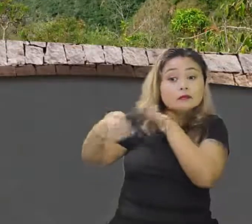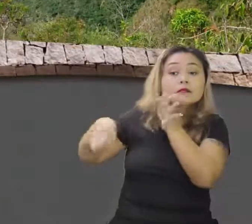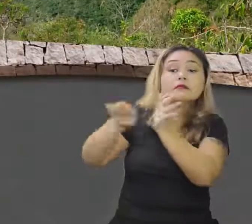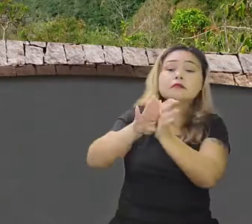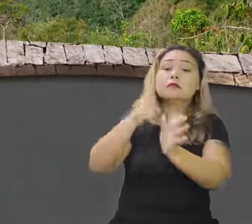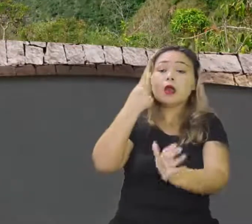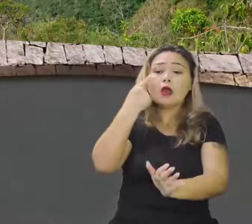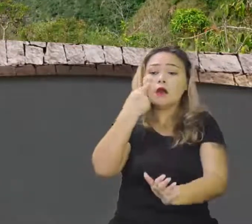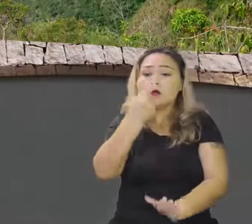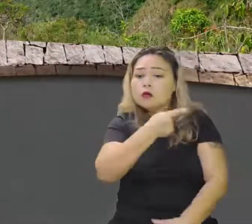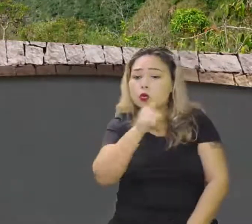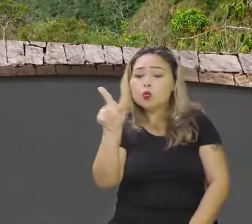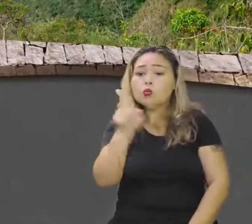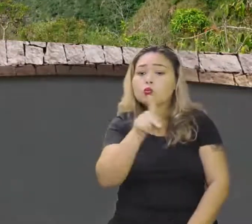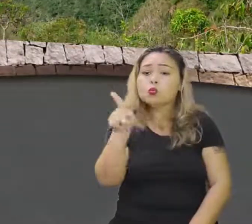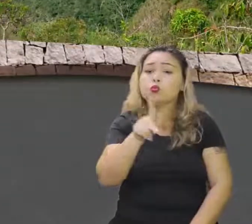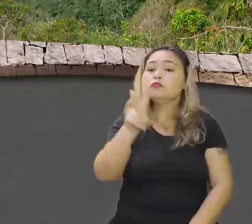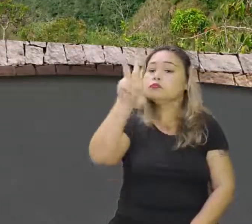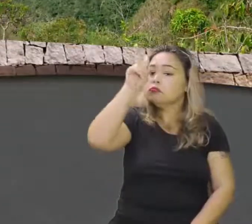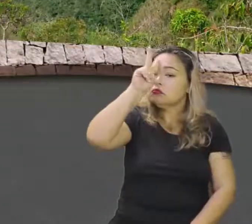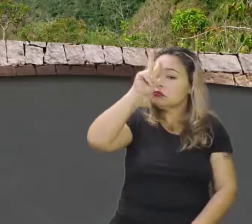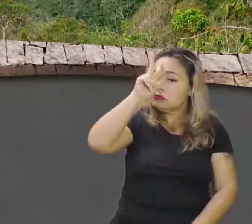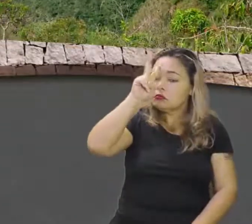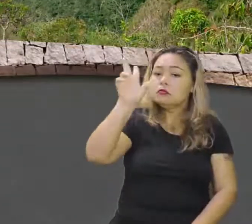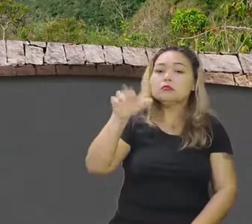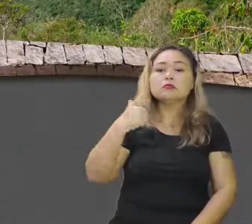Vocês já viram com os professores de história